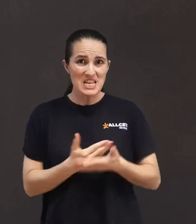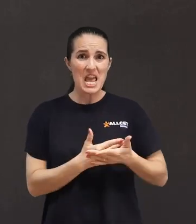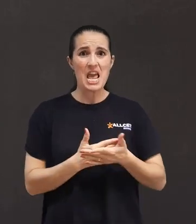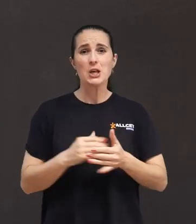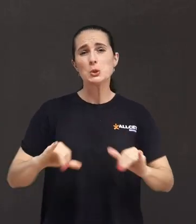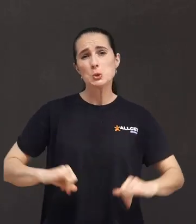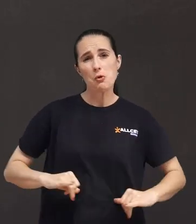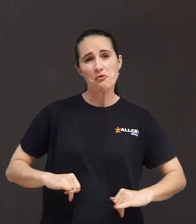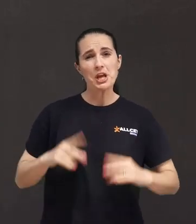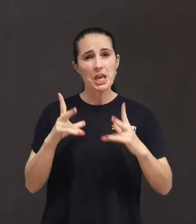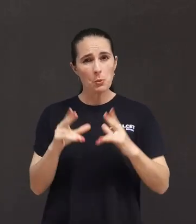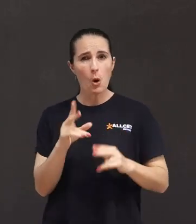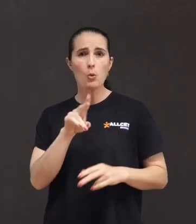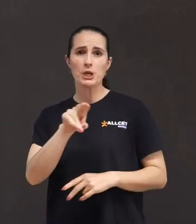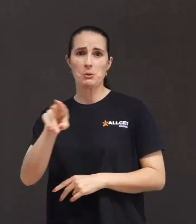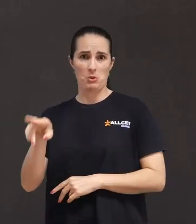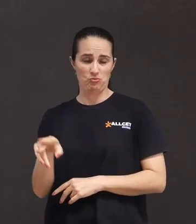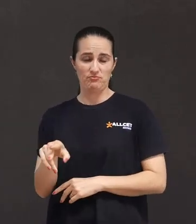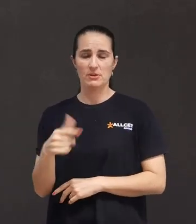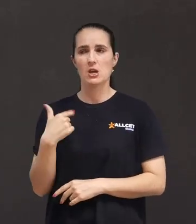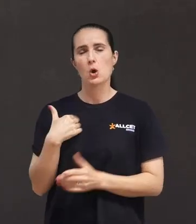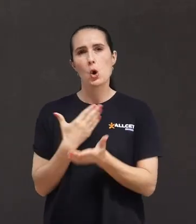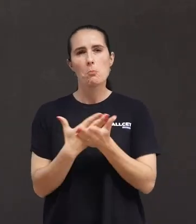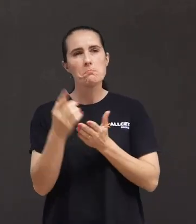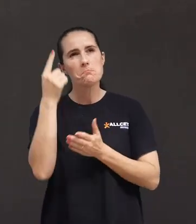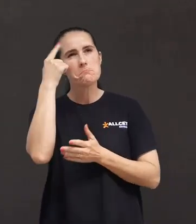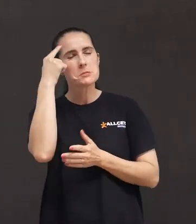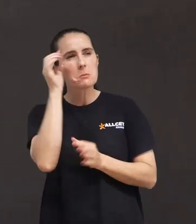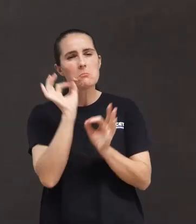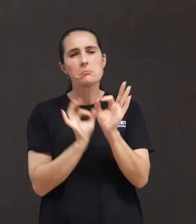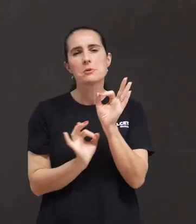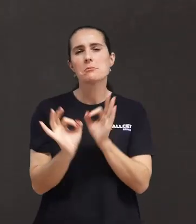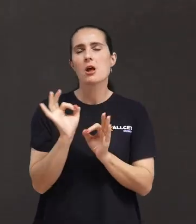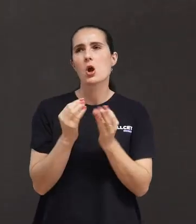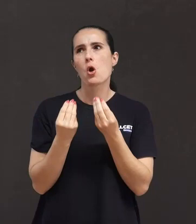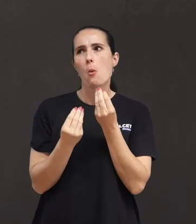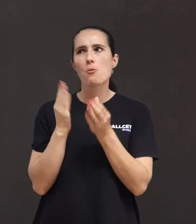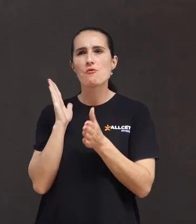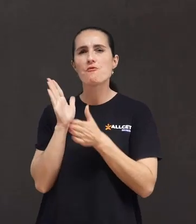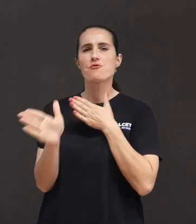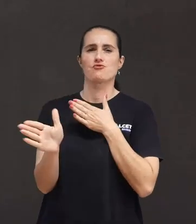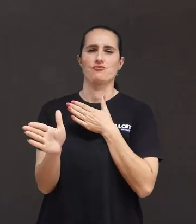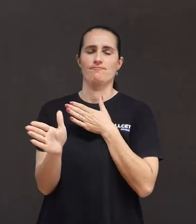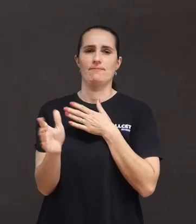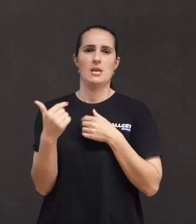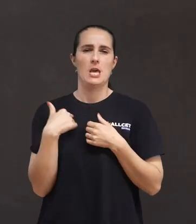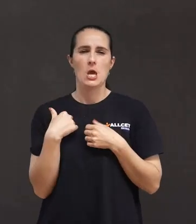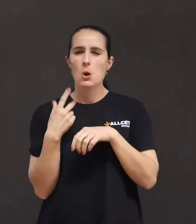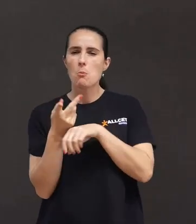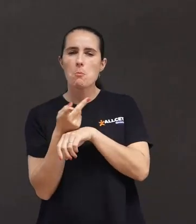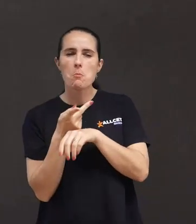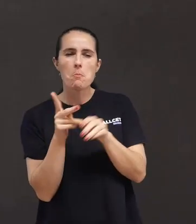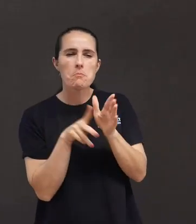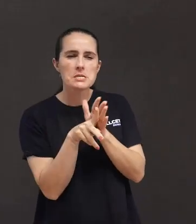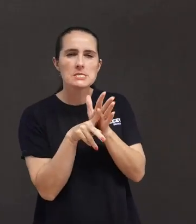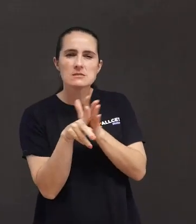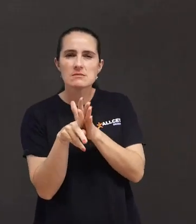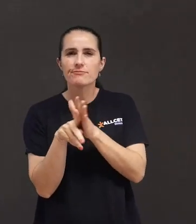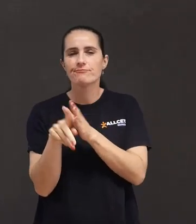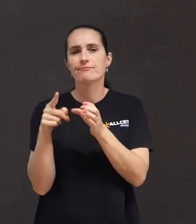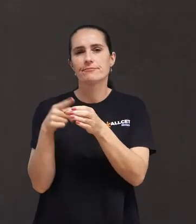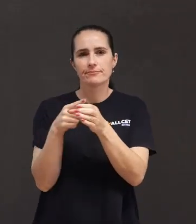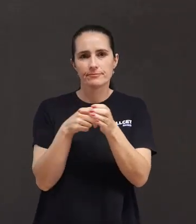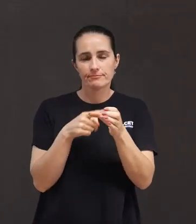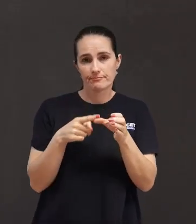eu comecei a fazer uma rota de fuga. Então eu queria procurar as cidades que tivesse